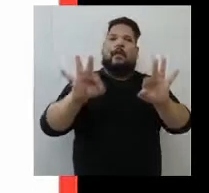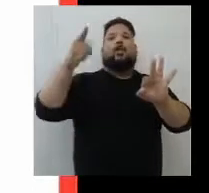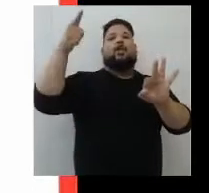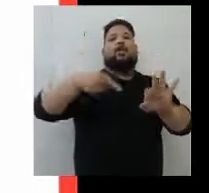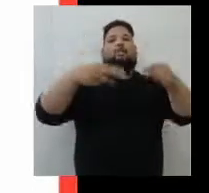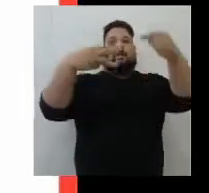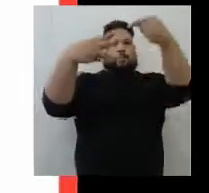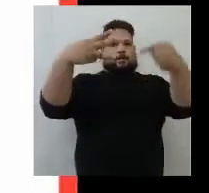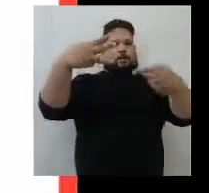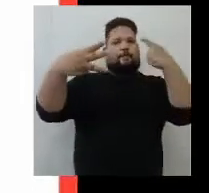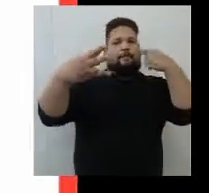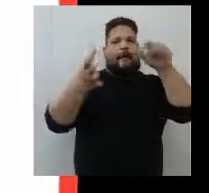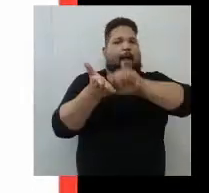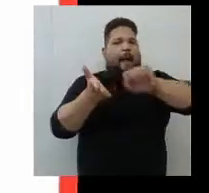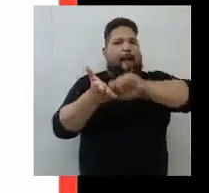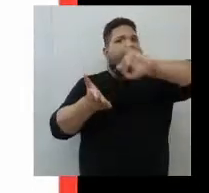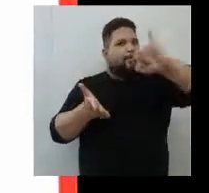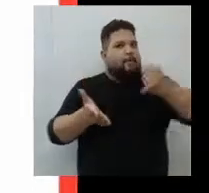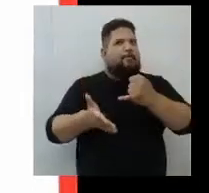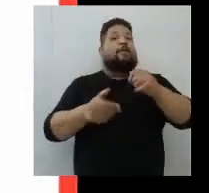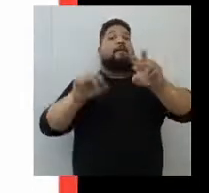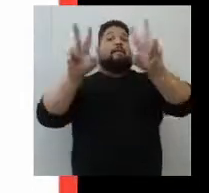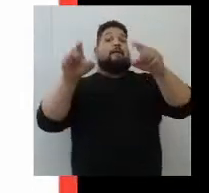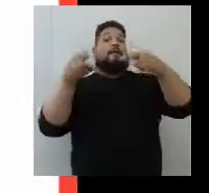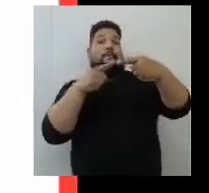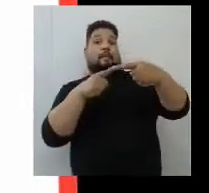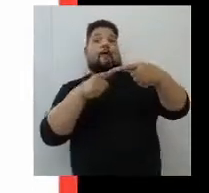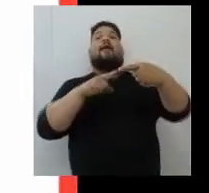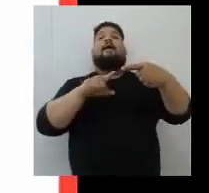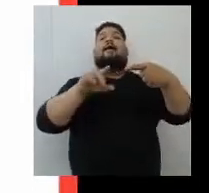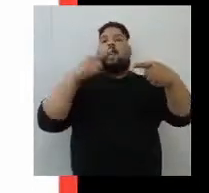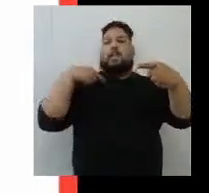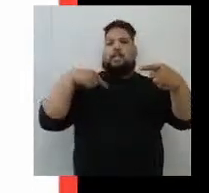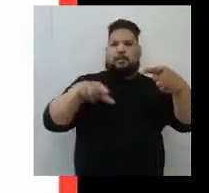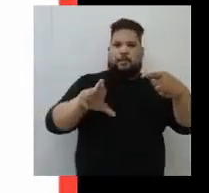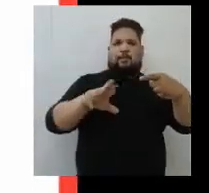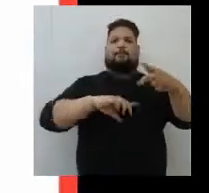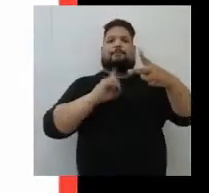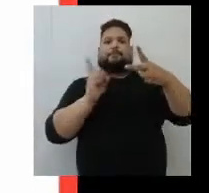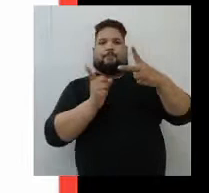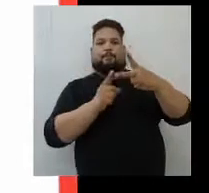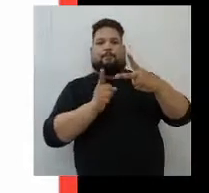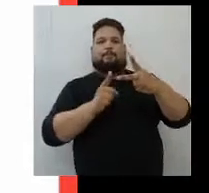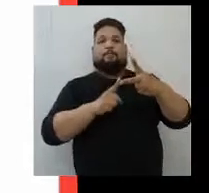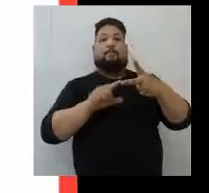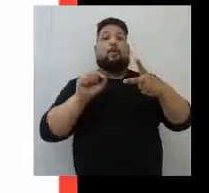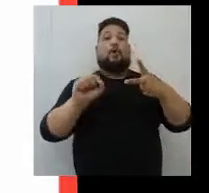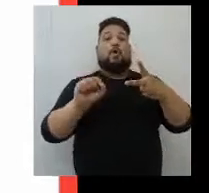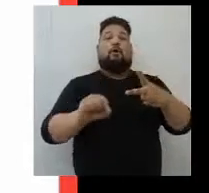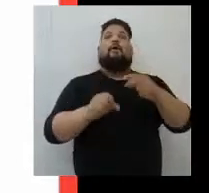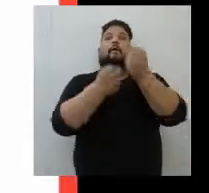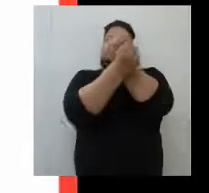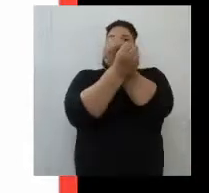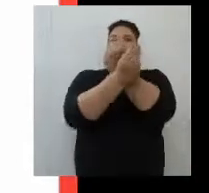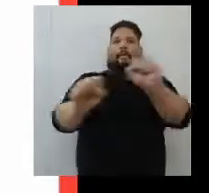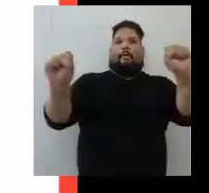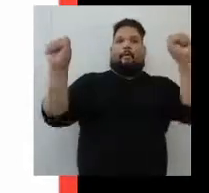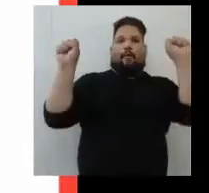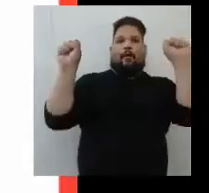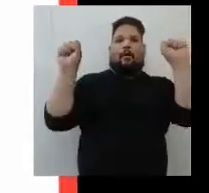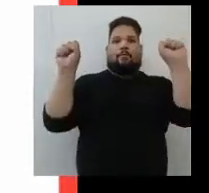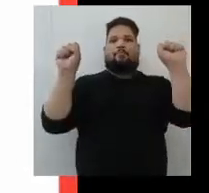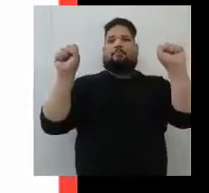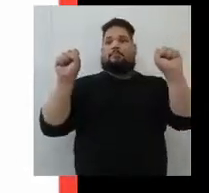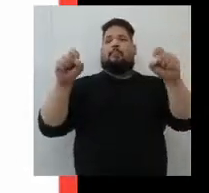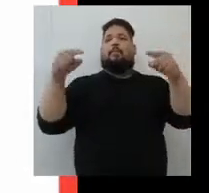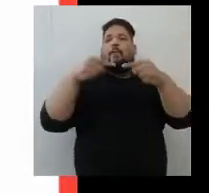aí. Tá? A questão religiosa, a questão abolicionista, que vai mexer com a